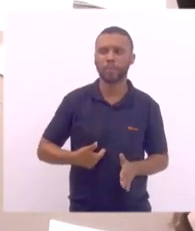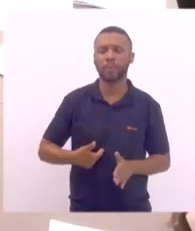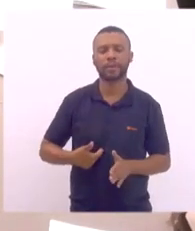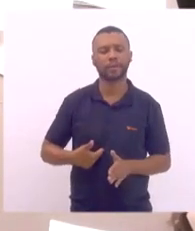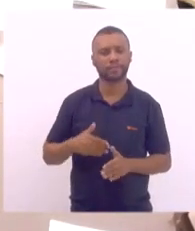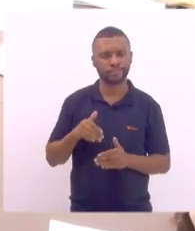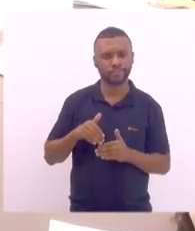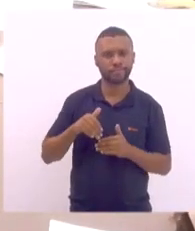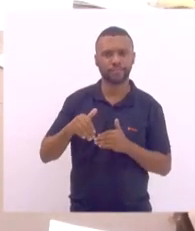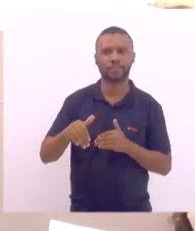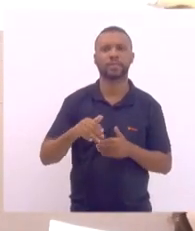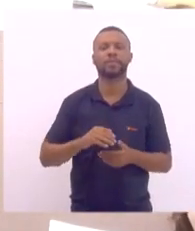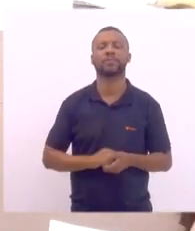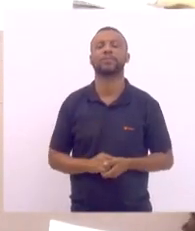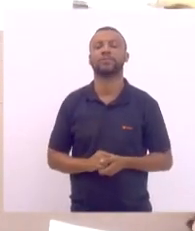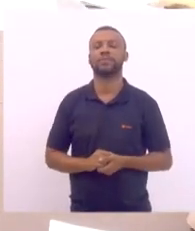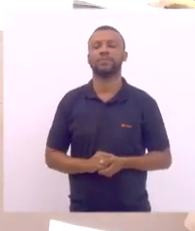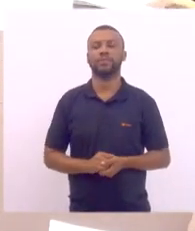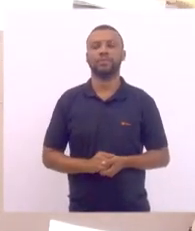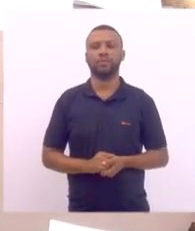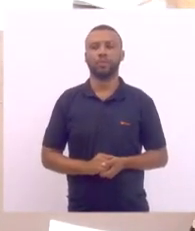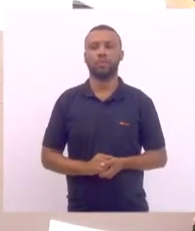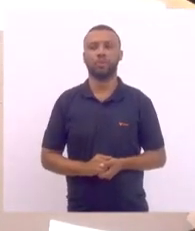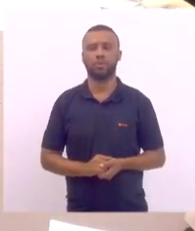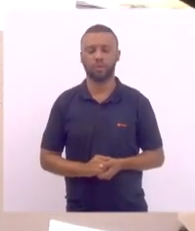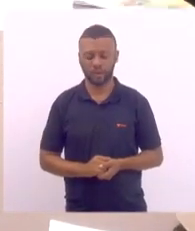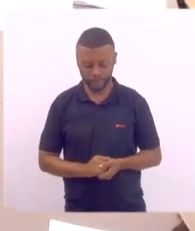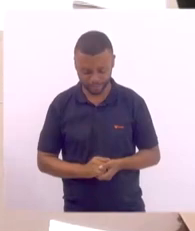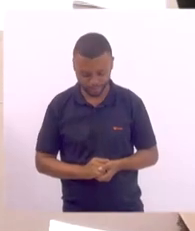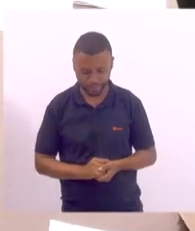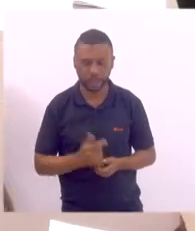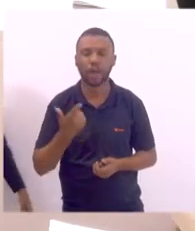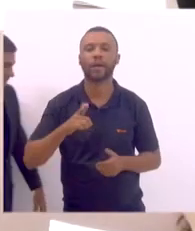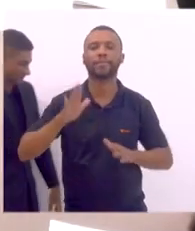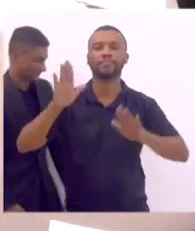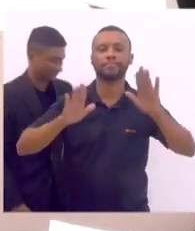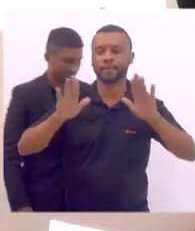lá. Manter. Alguém?